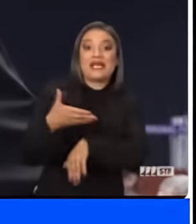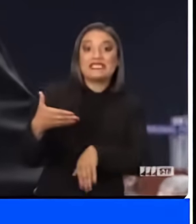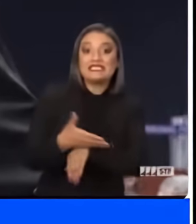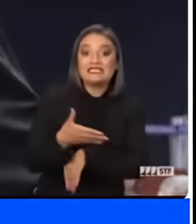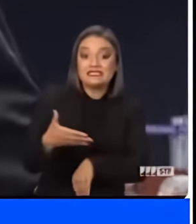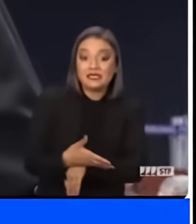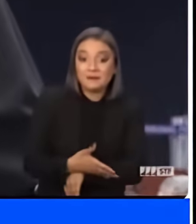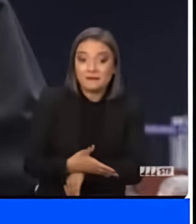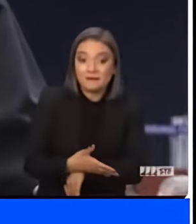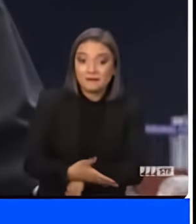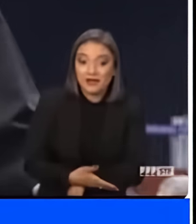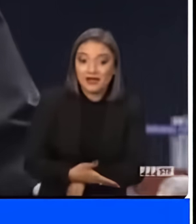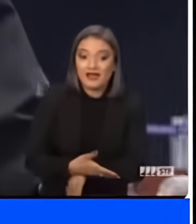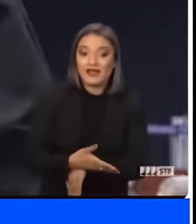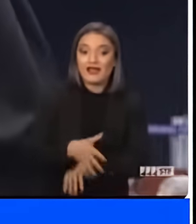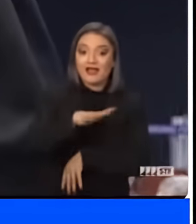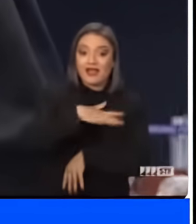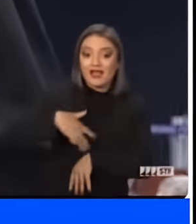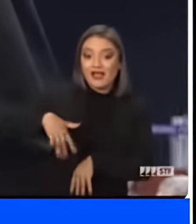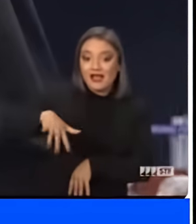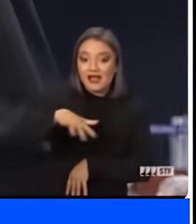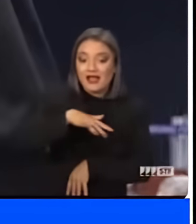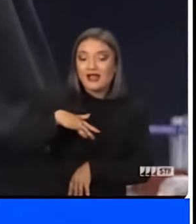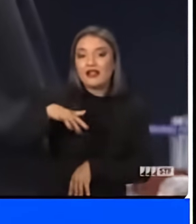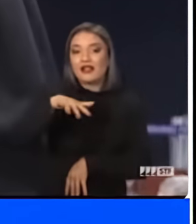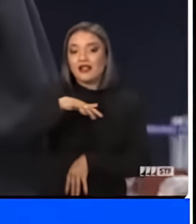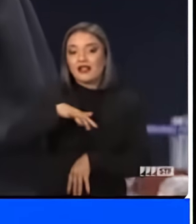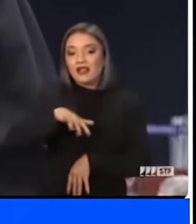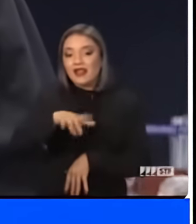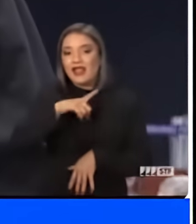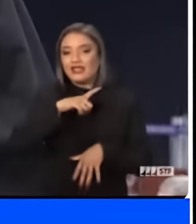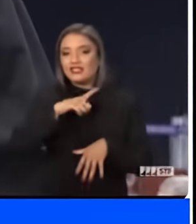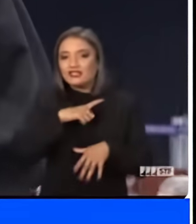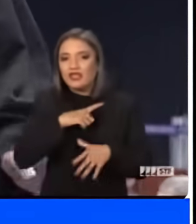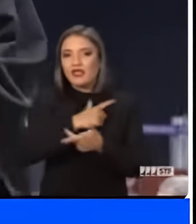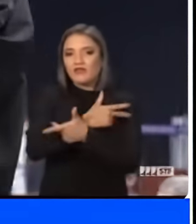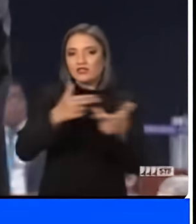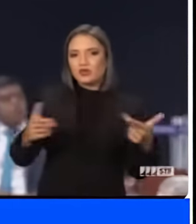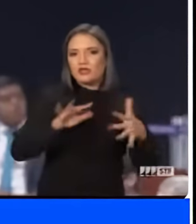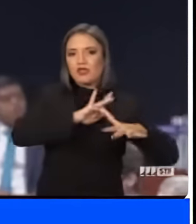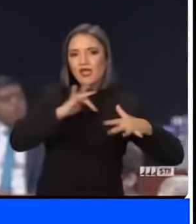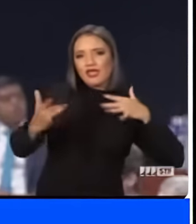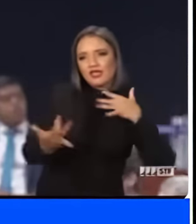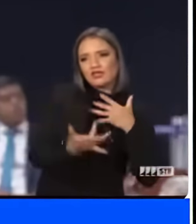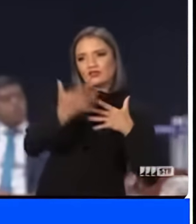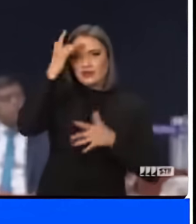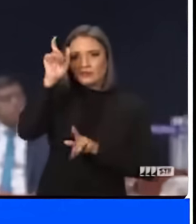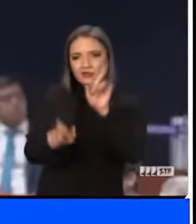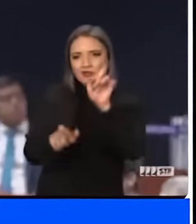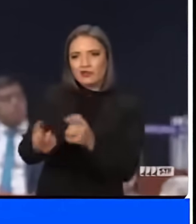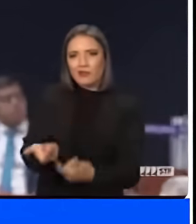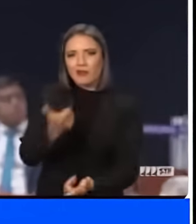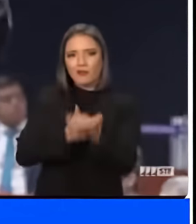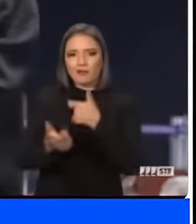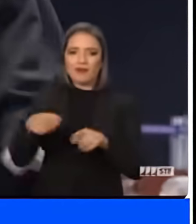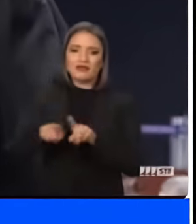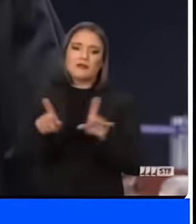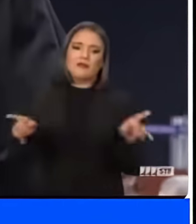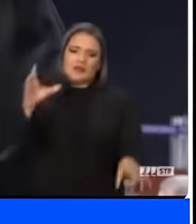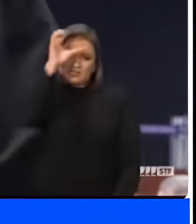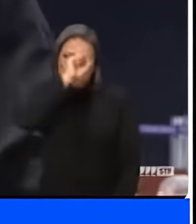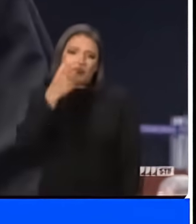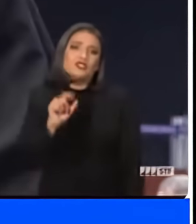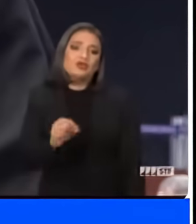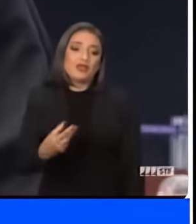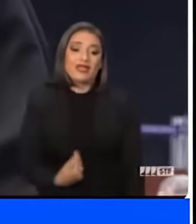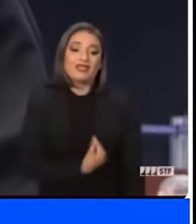diretamente do enxovalho das redes. Mas como aprendi com o sábio homem de Vila Tevere, na vida nós